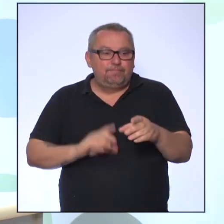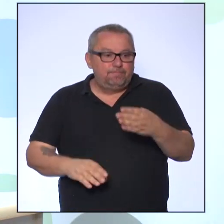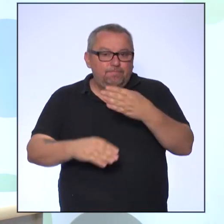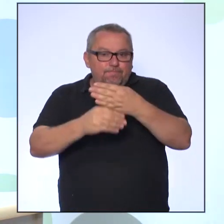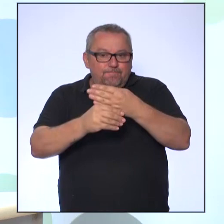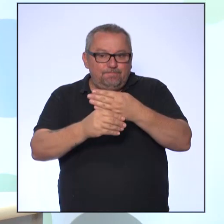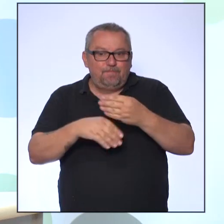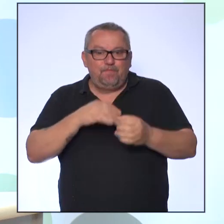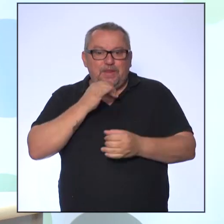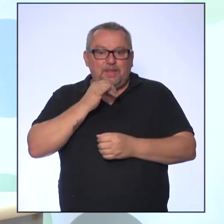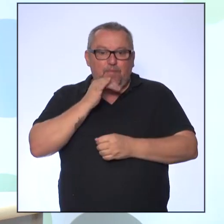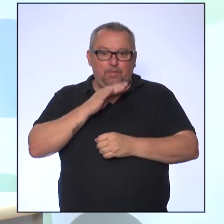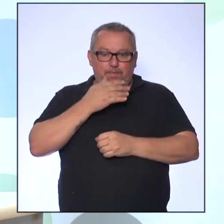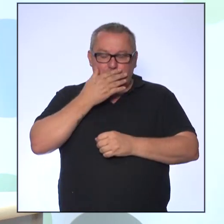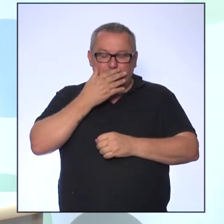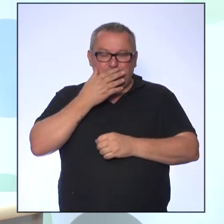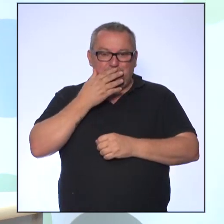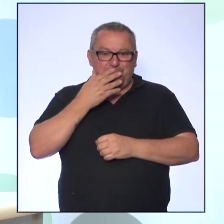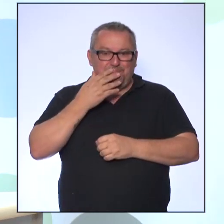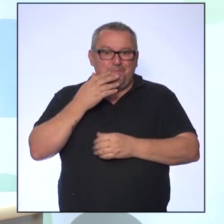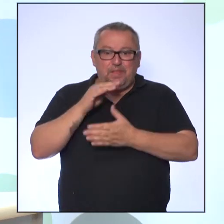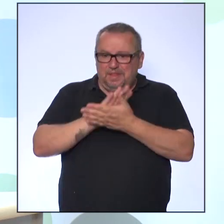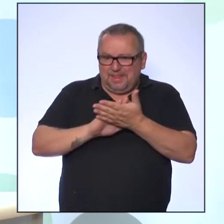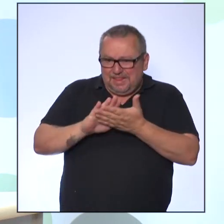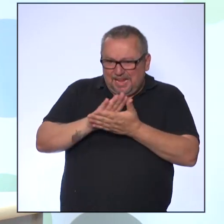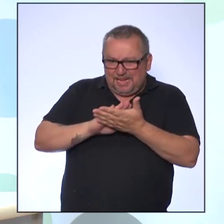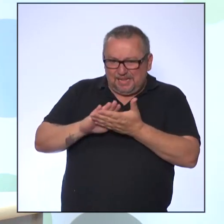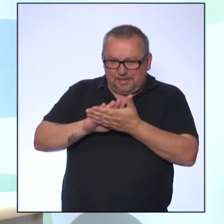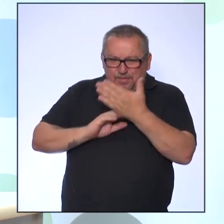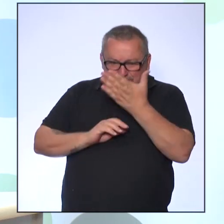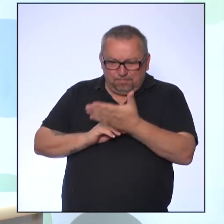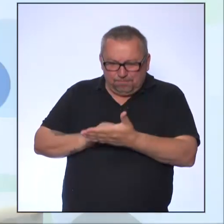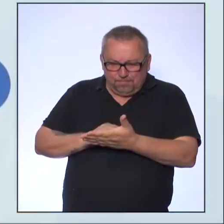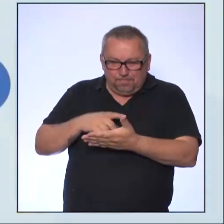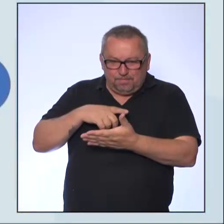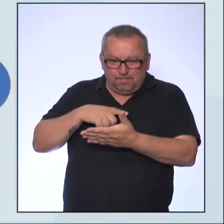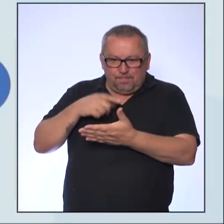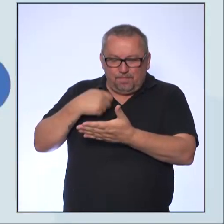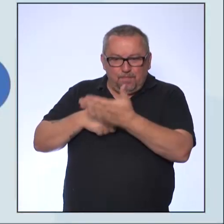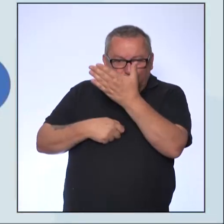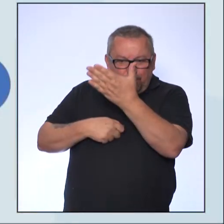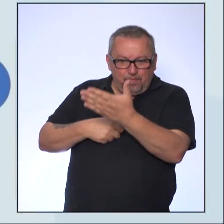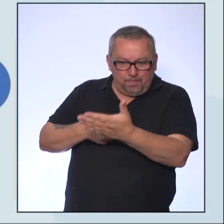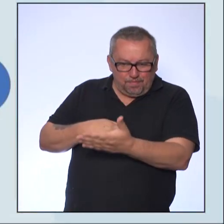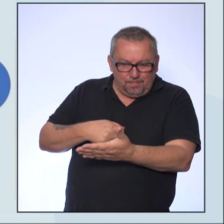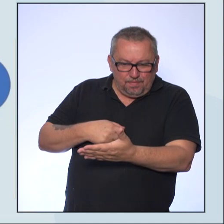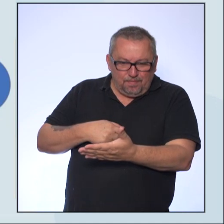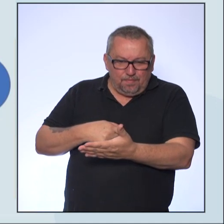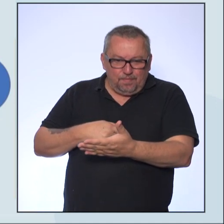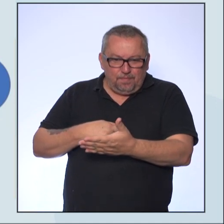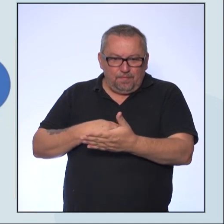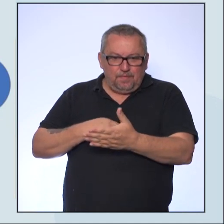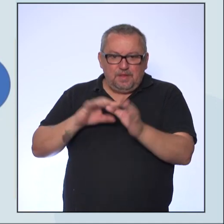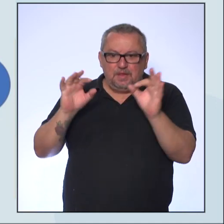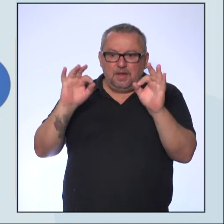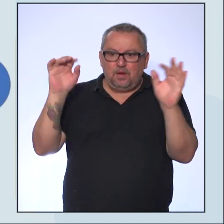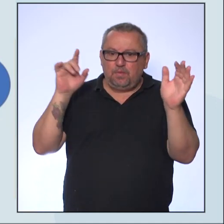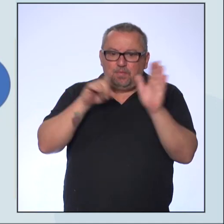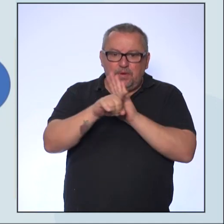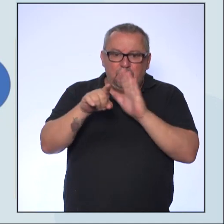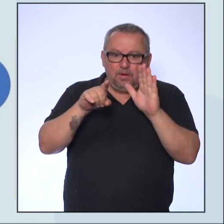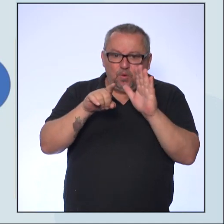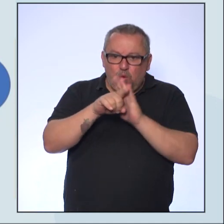Por exemplo, nada do que está ali, por exemplo, eu acredito que tudo que esteja ali, nenhuma pergunta ficou